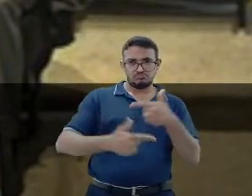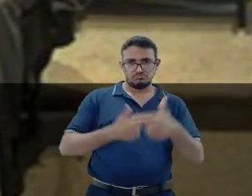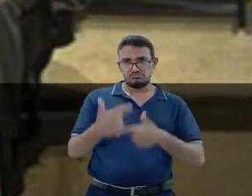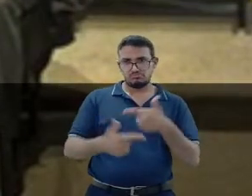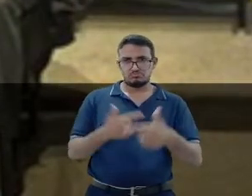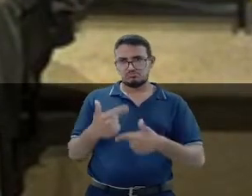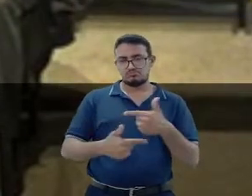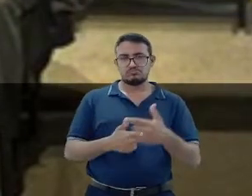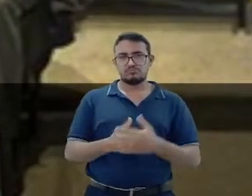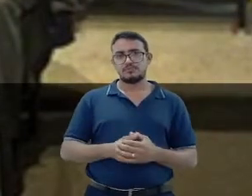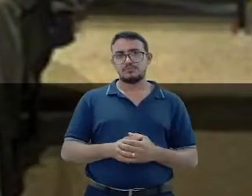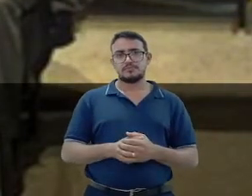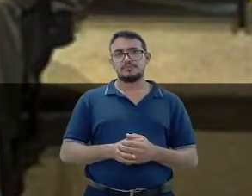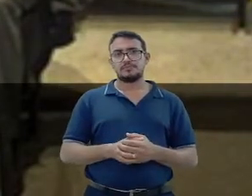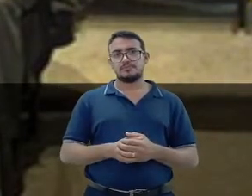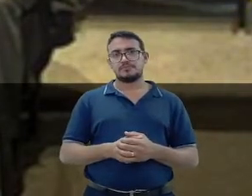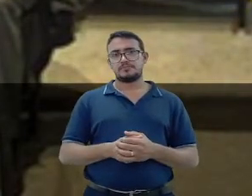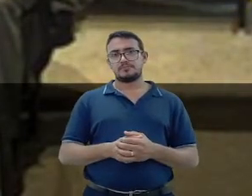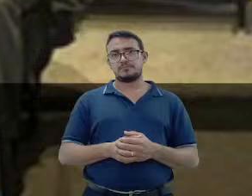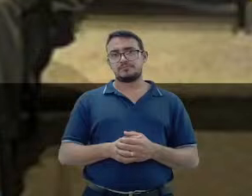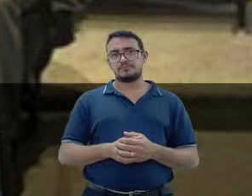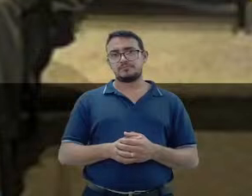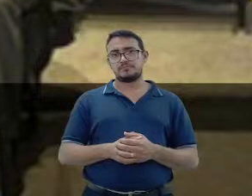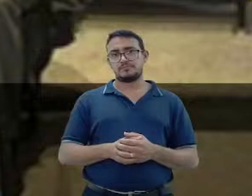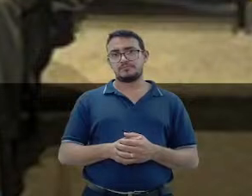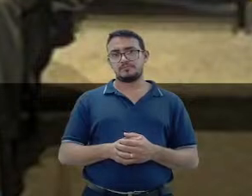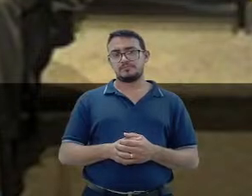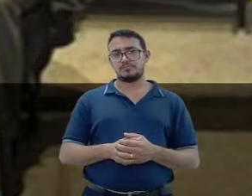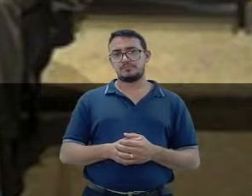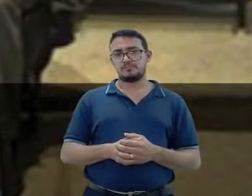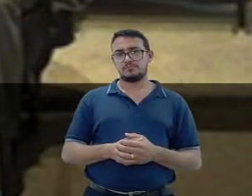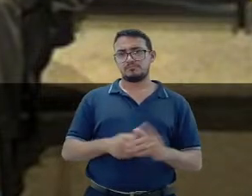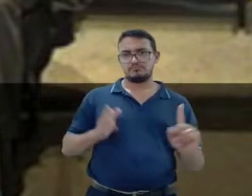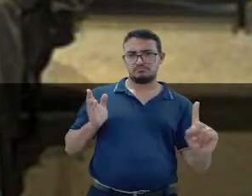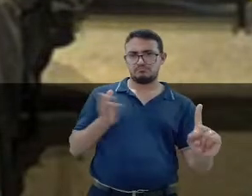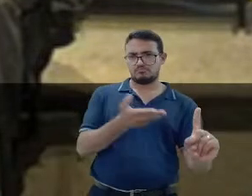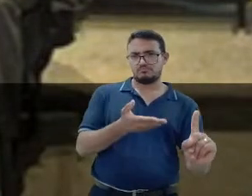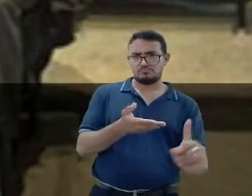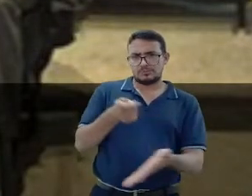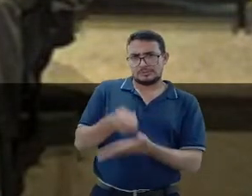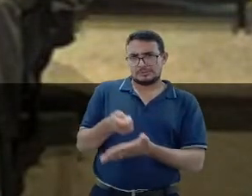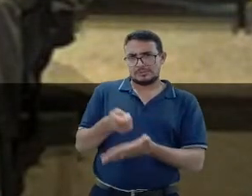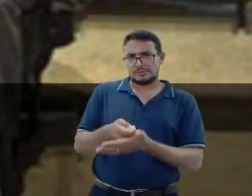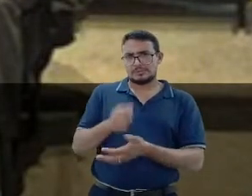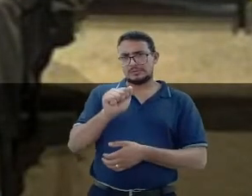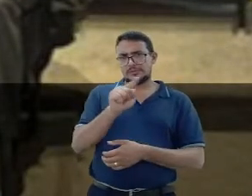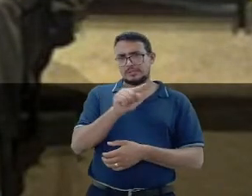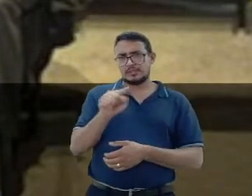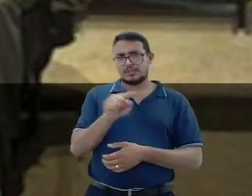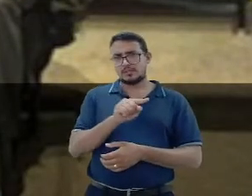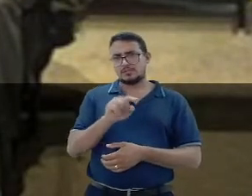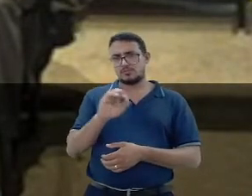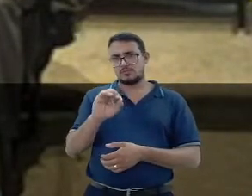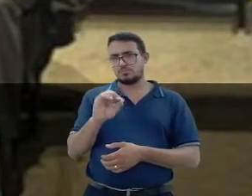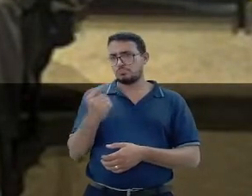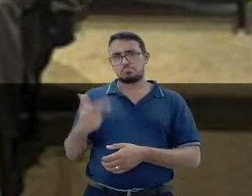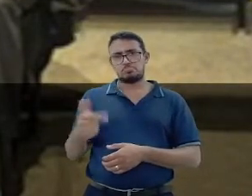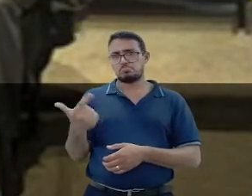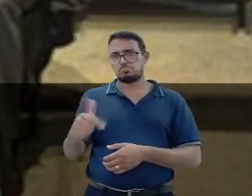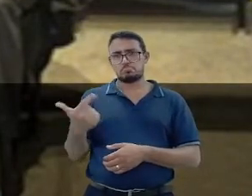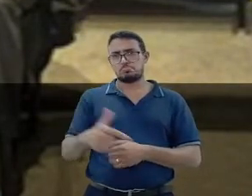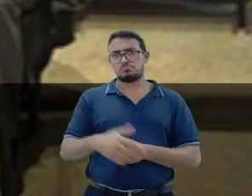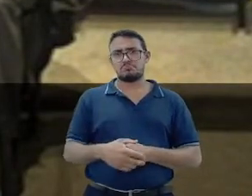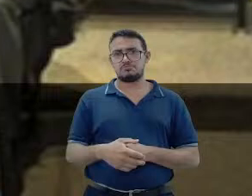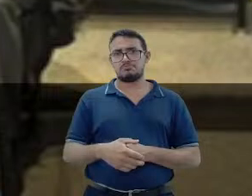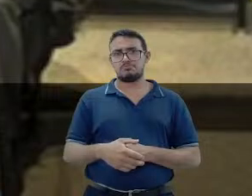previdenciária, a ré não exigiu aso e também não quis que ela voltasse a trabalhar. Por que eu digo não